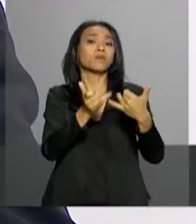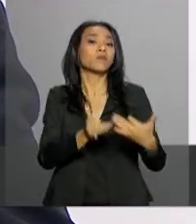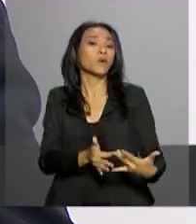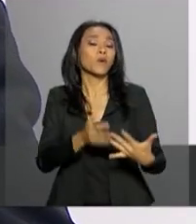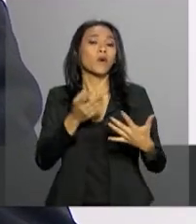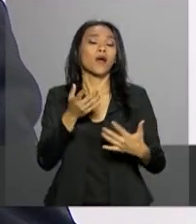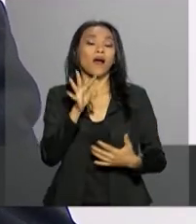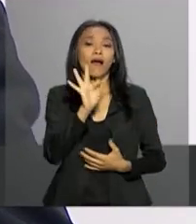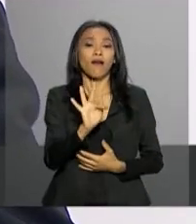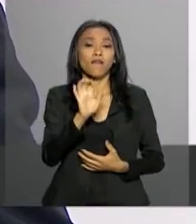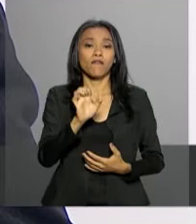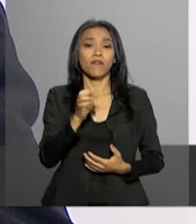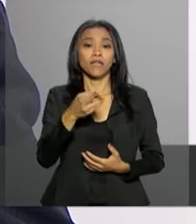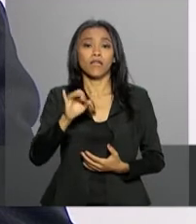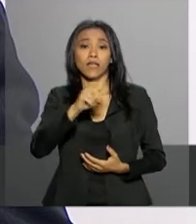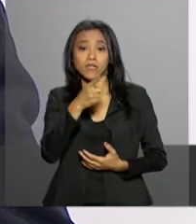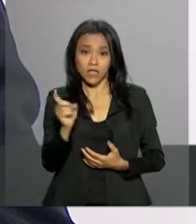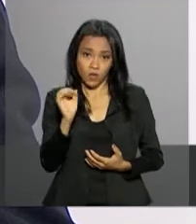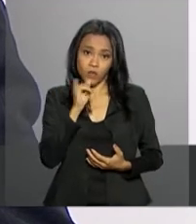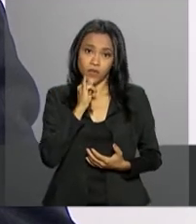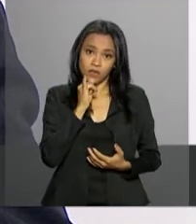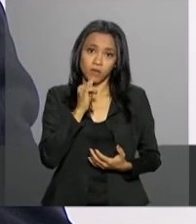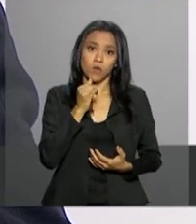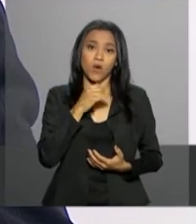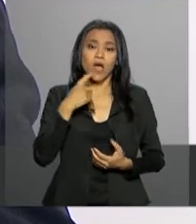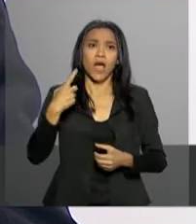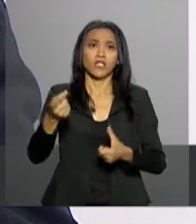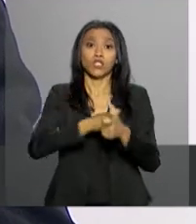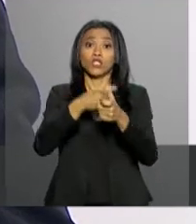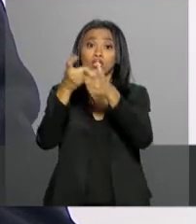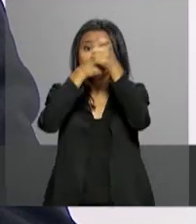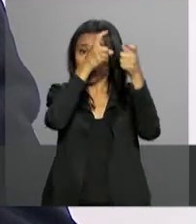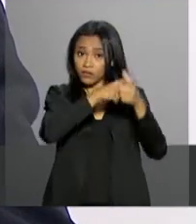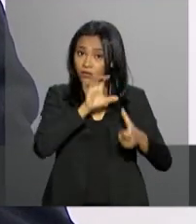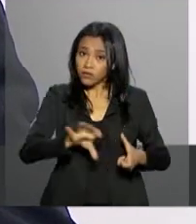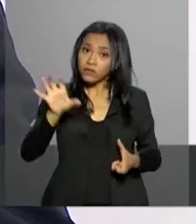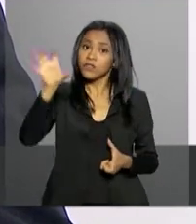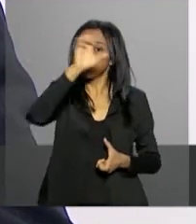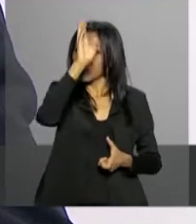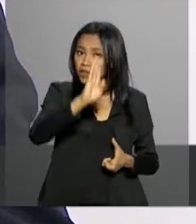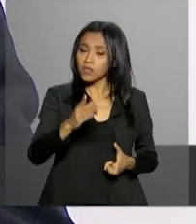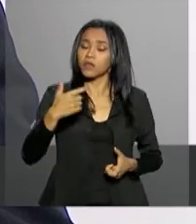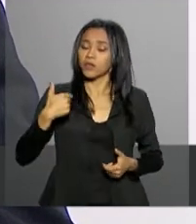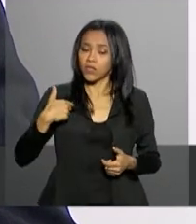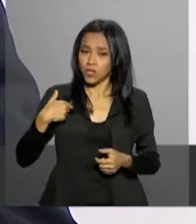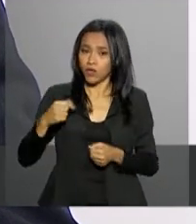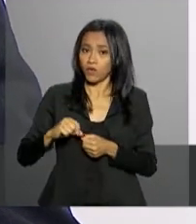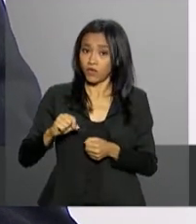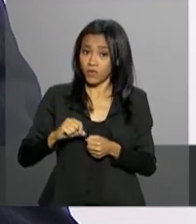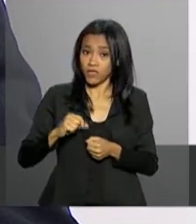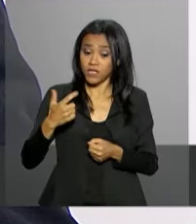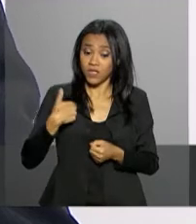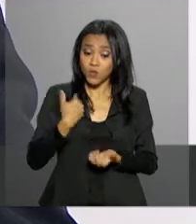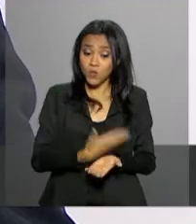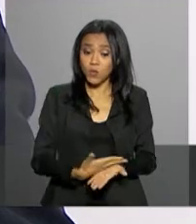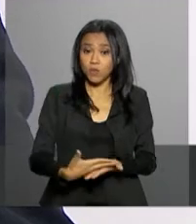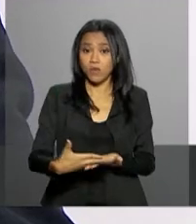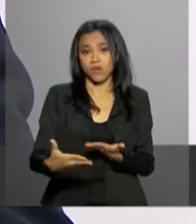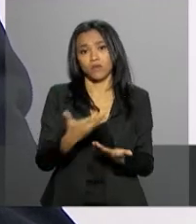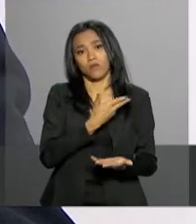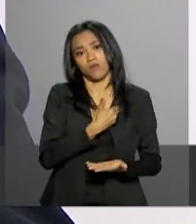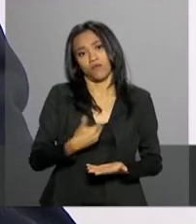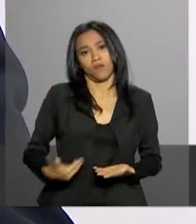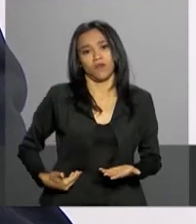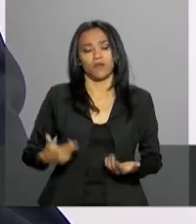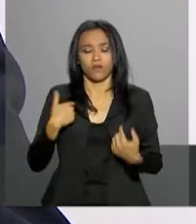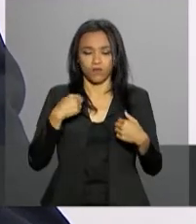dívida dos estados brasileiros isso eu fiz meus senhores e senhoras logo no início do nosso governo